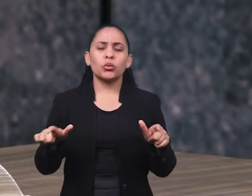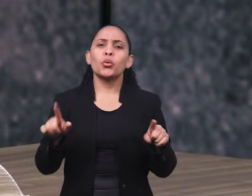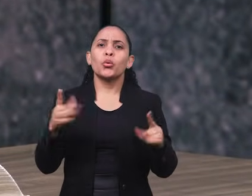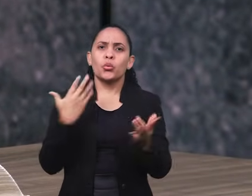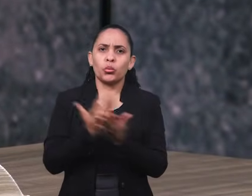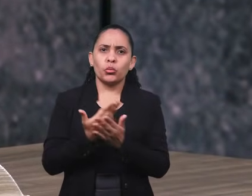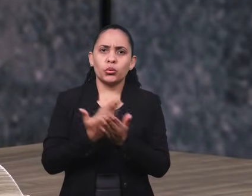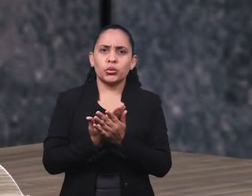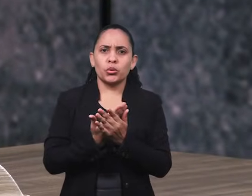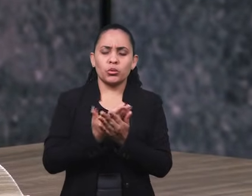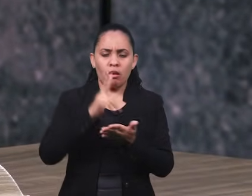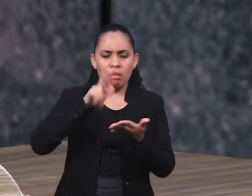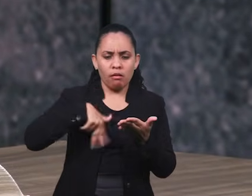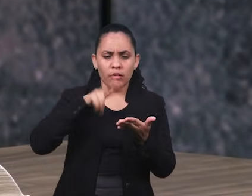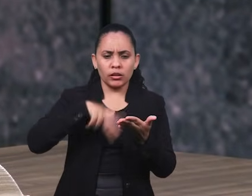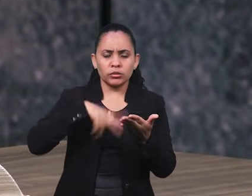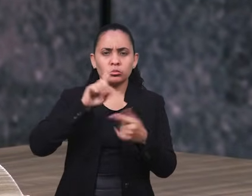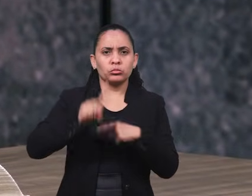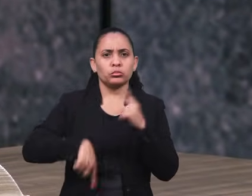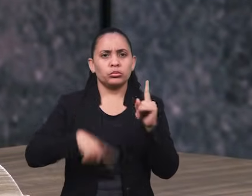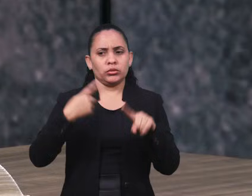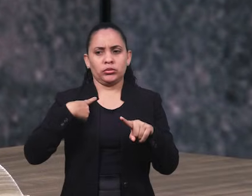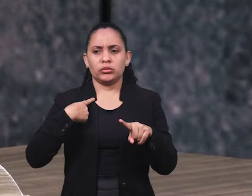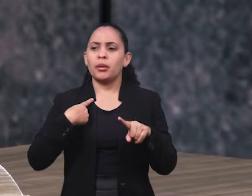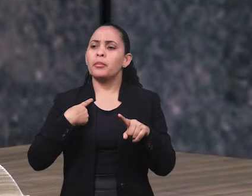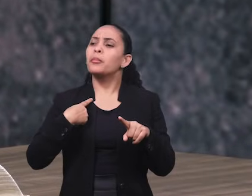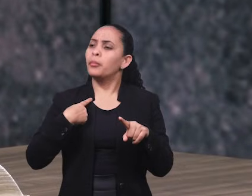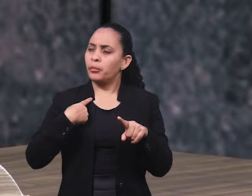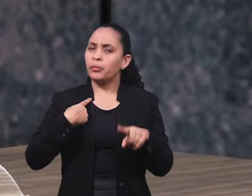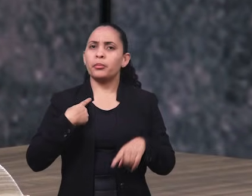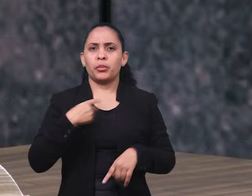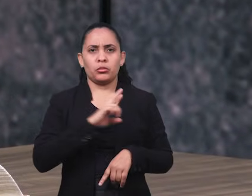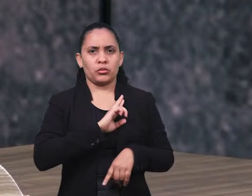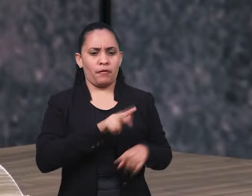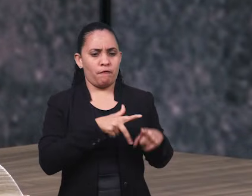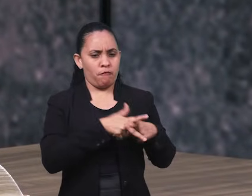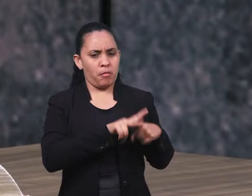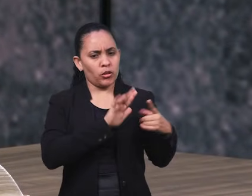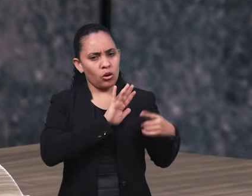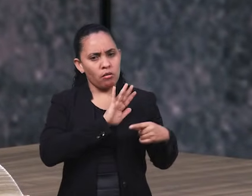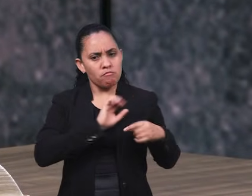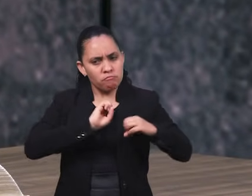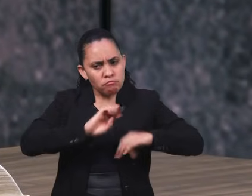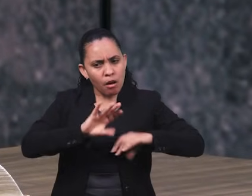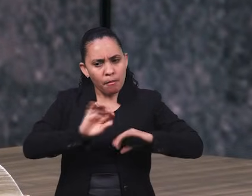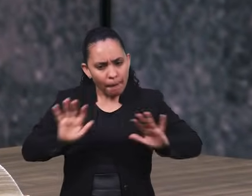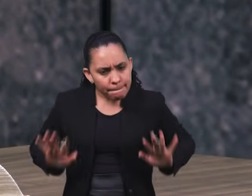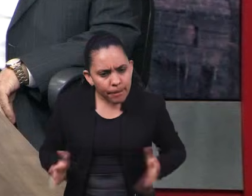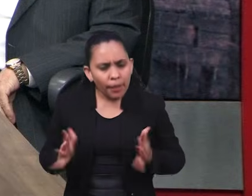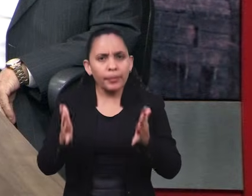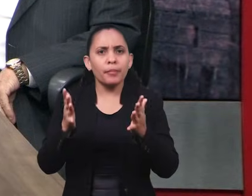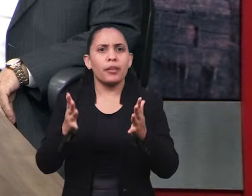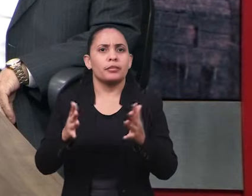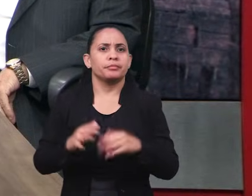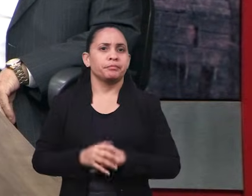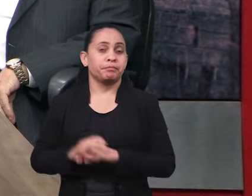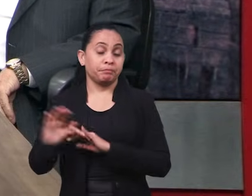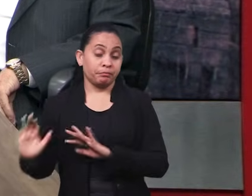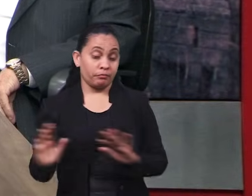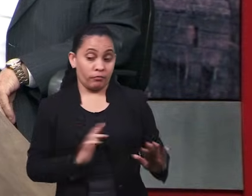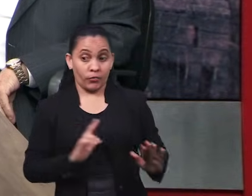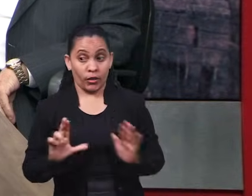alfabetização avançou muito, incentivada pelos reformadores. Amém. É interessante que